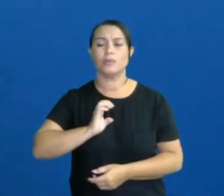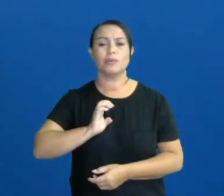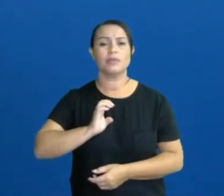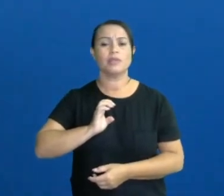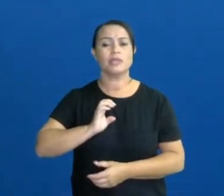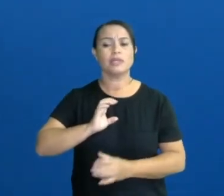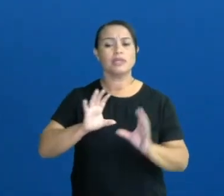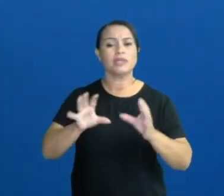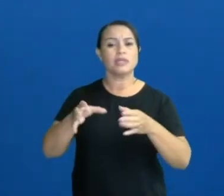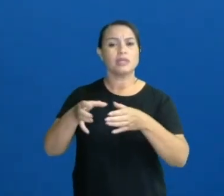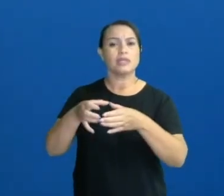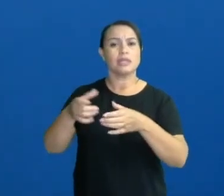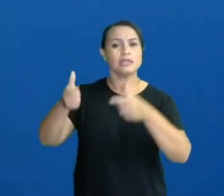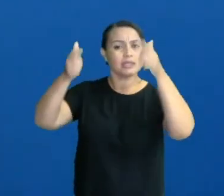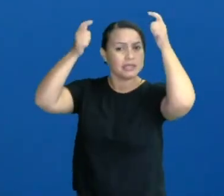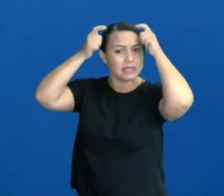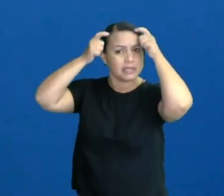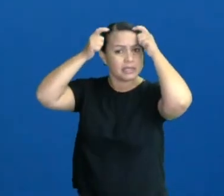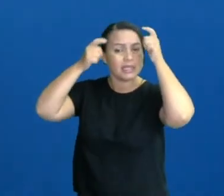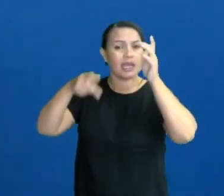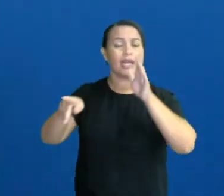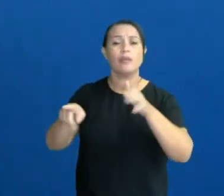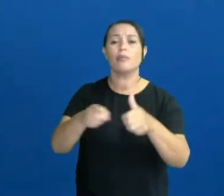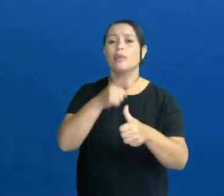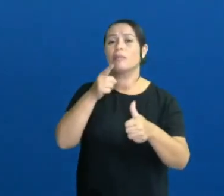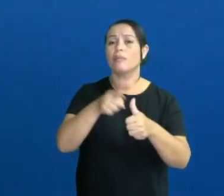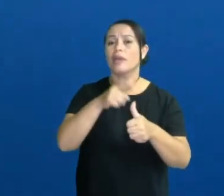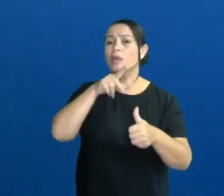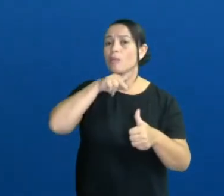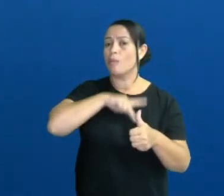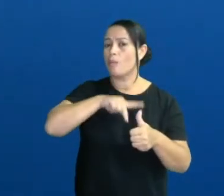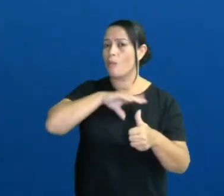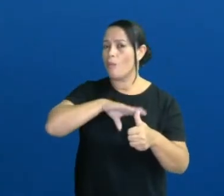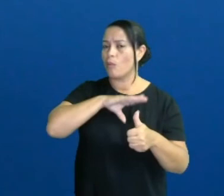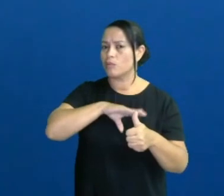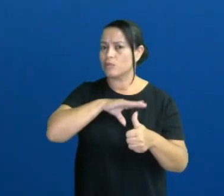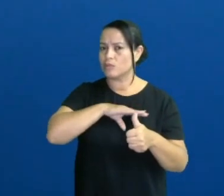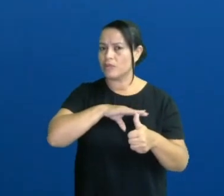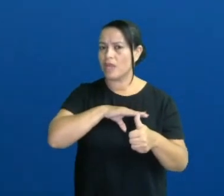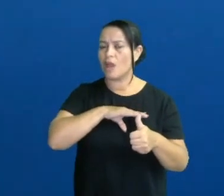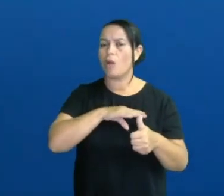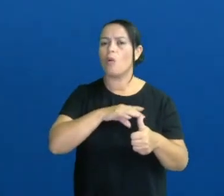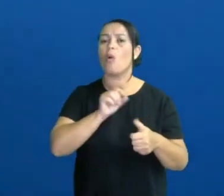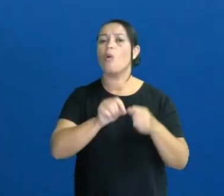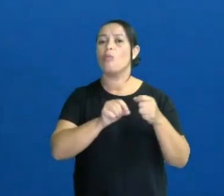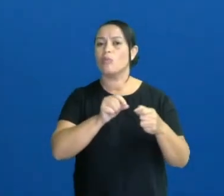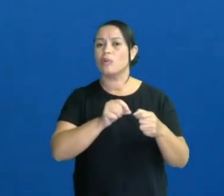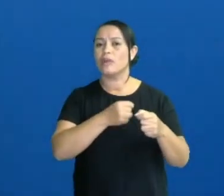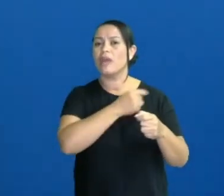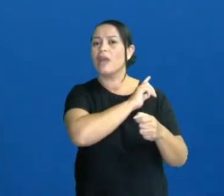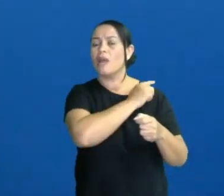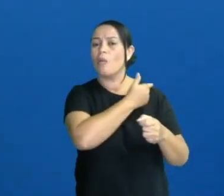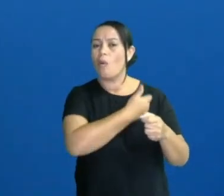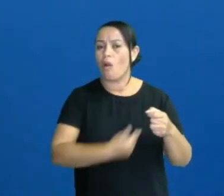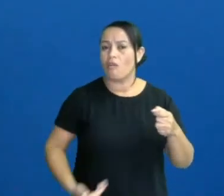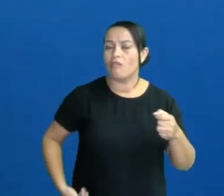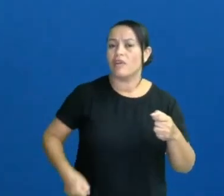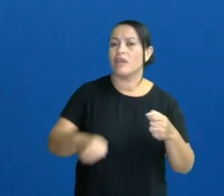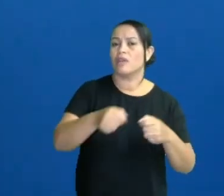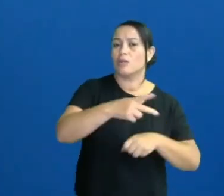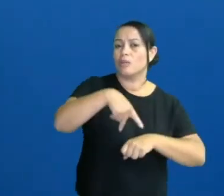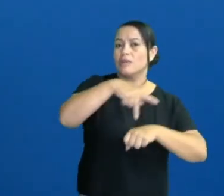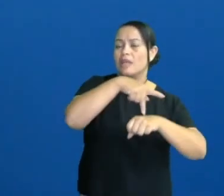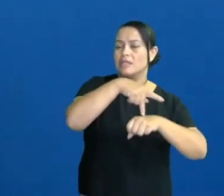reino. Então, primeiro Portugal se institui como Estado-nação, depois os outros